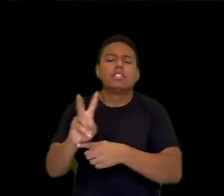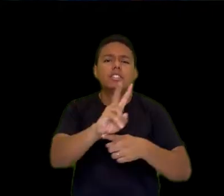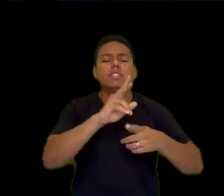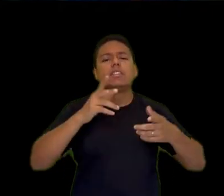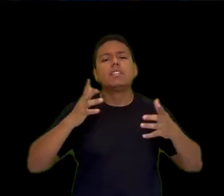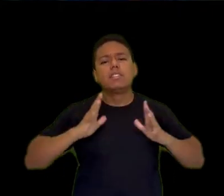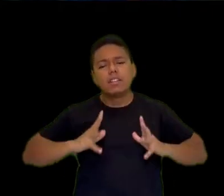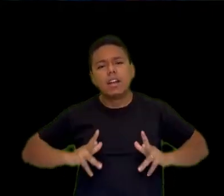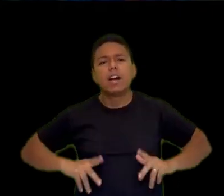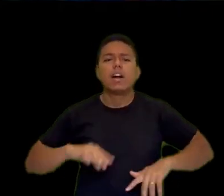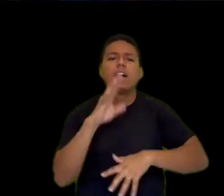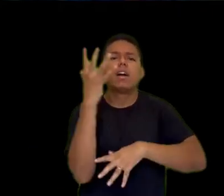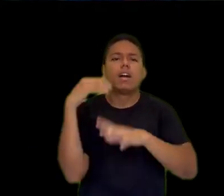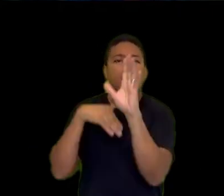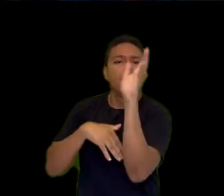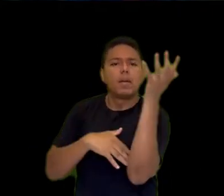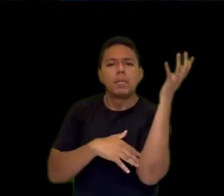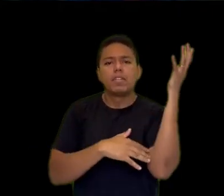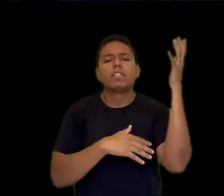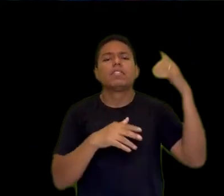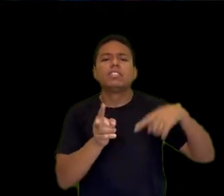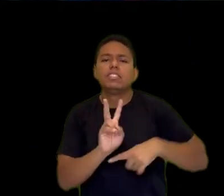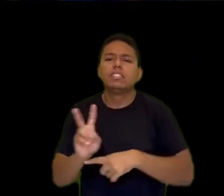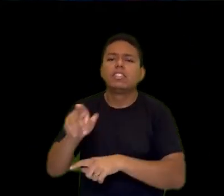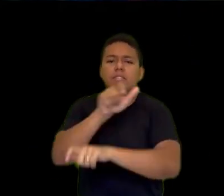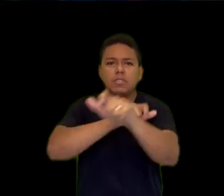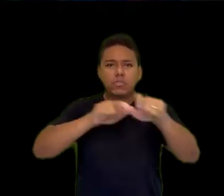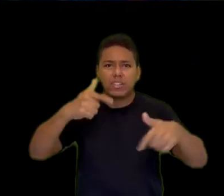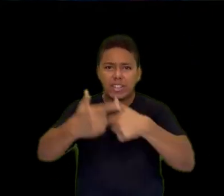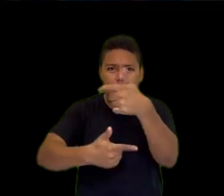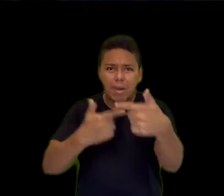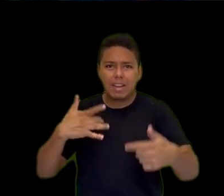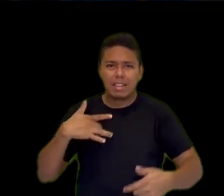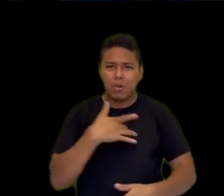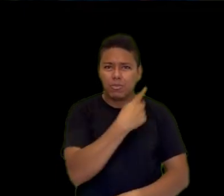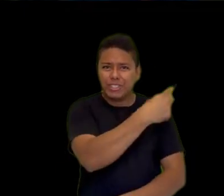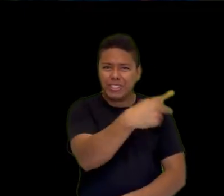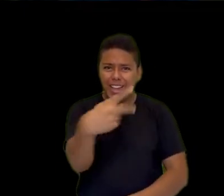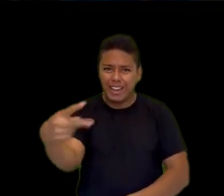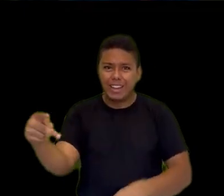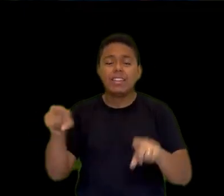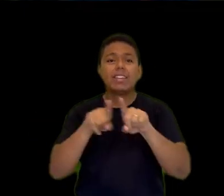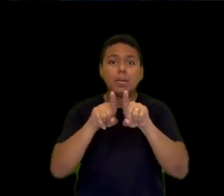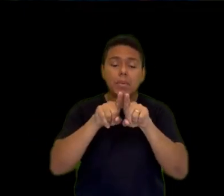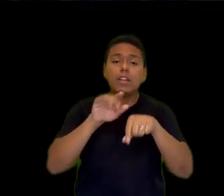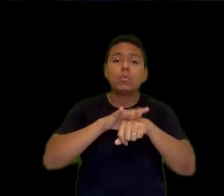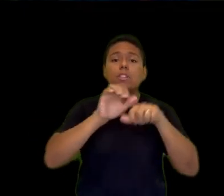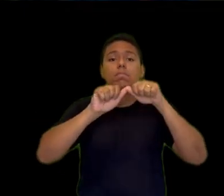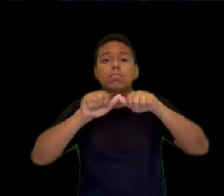pela vigilância epidemiológica e pela vigilância laboratorial.